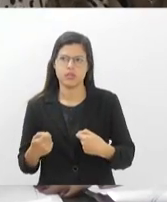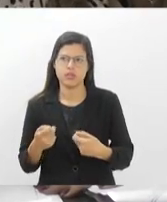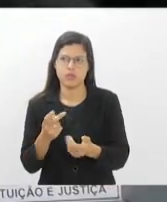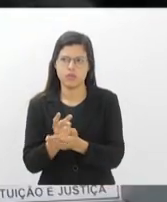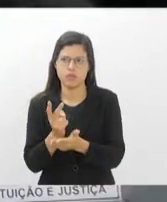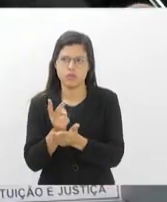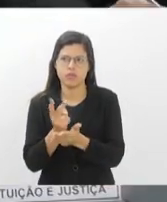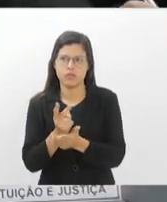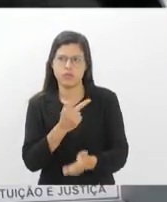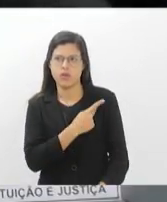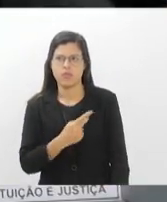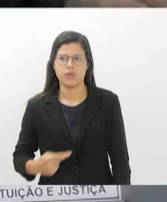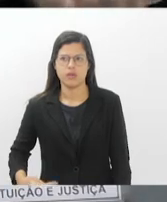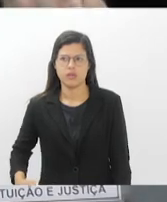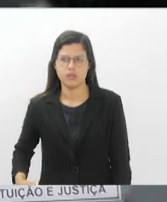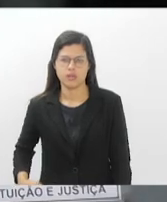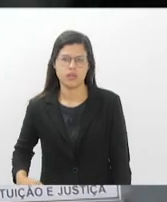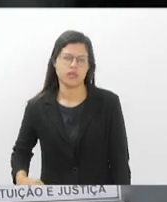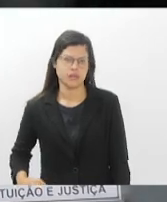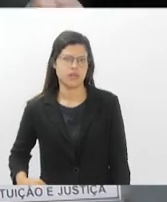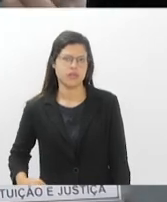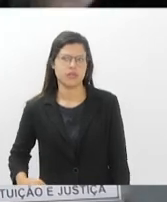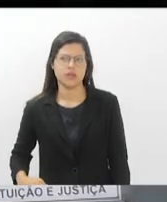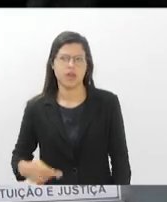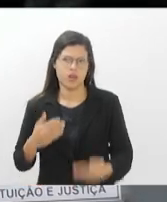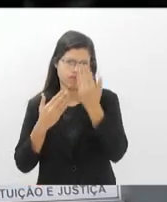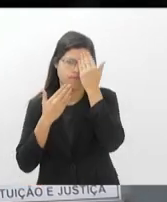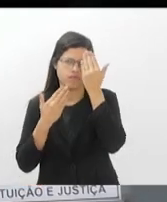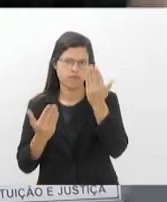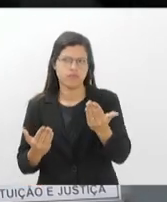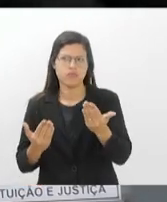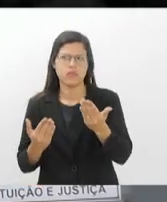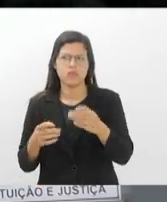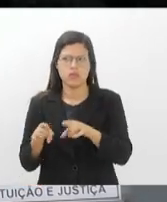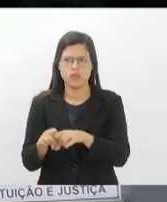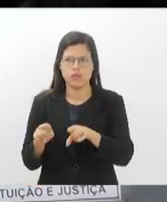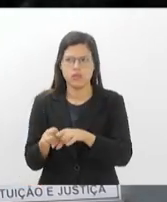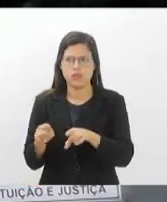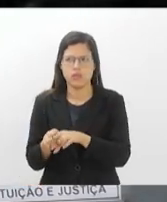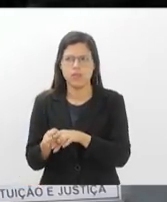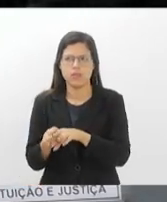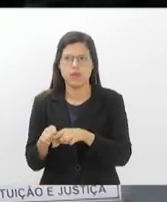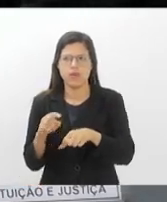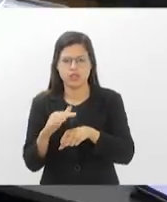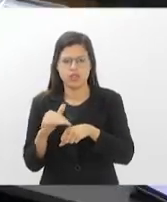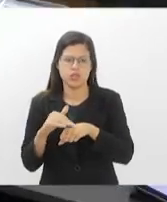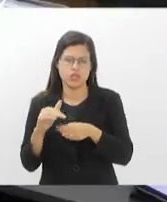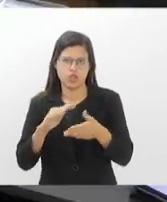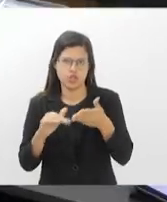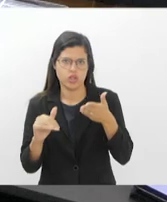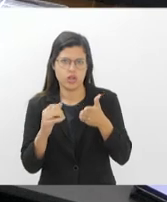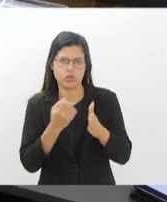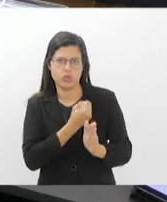presidência para a gente não perder o ritmo, agradeço. E agradeço também a gentileza e a cortesia de ter retirado o 4 de pauta. Perfeito.